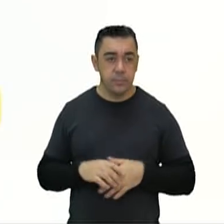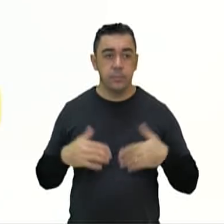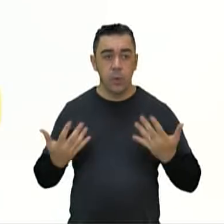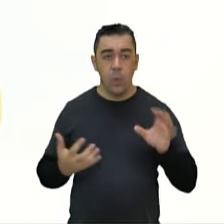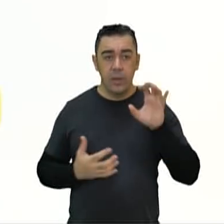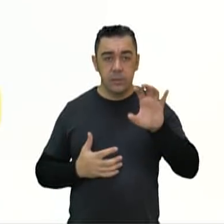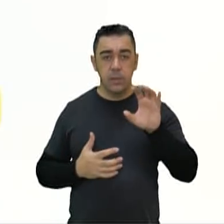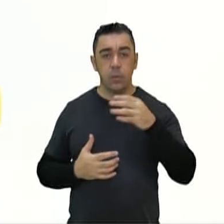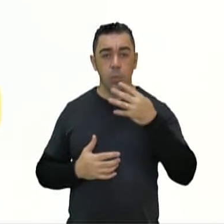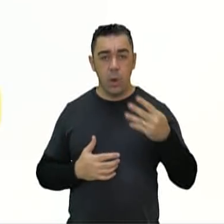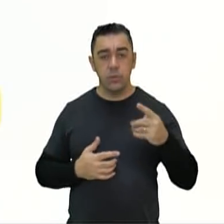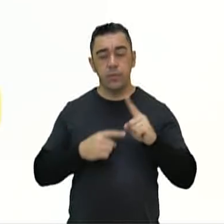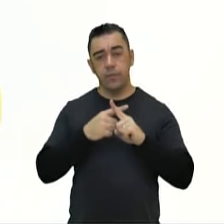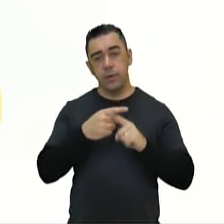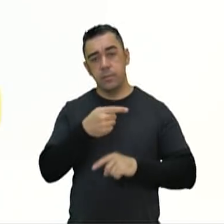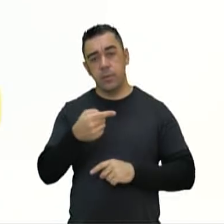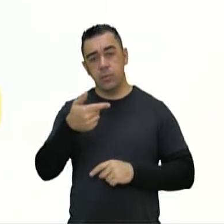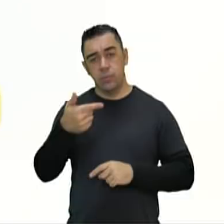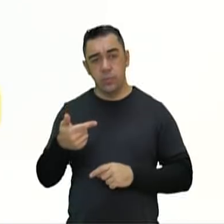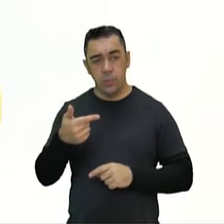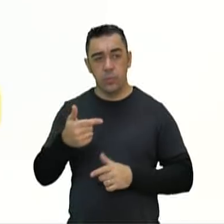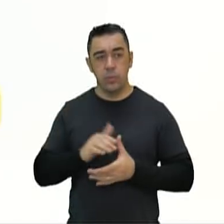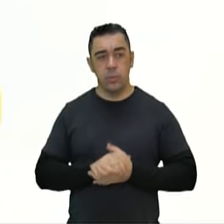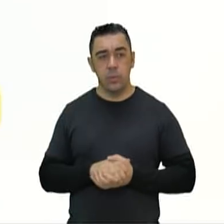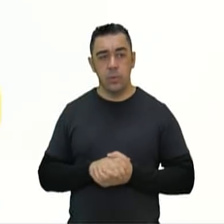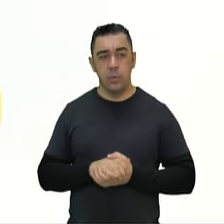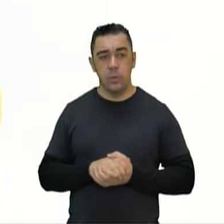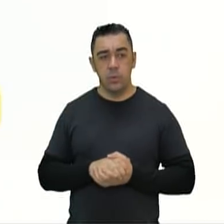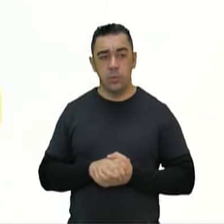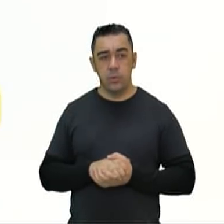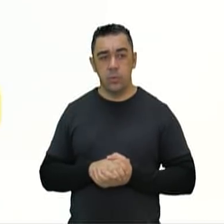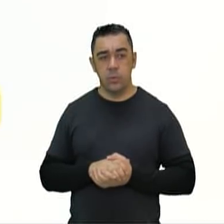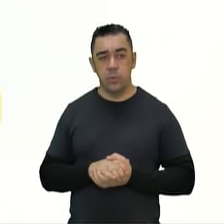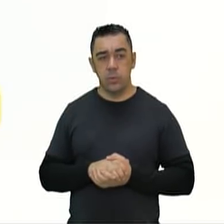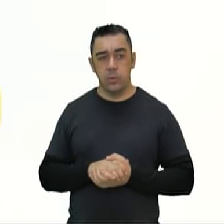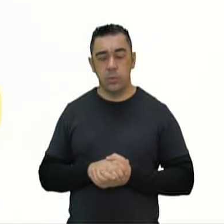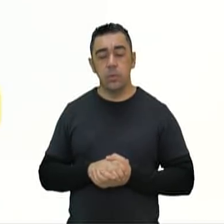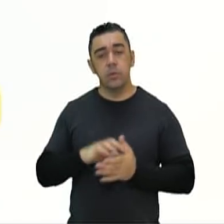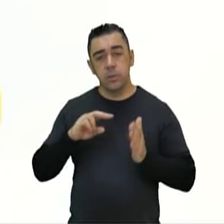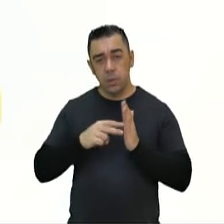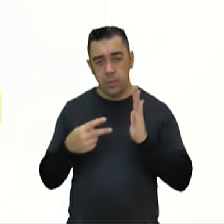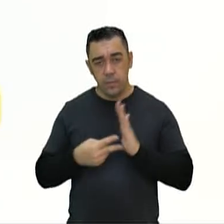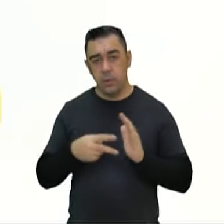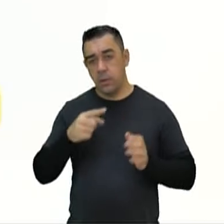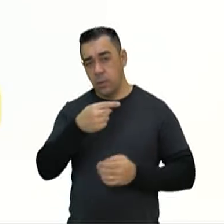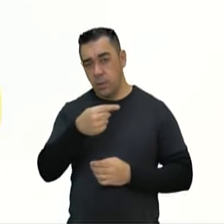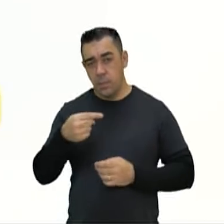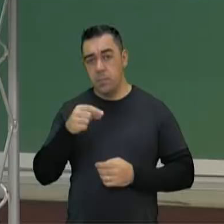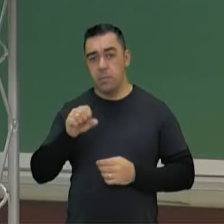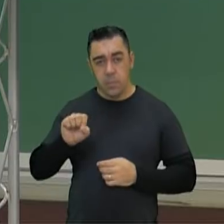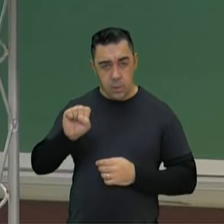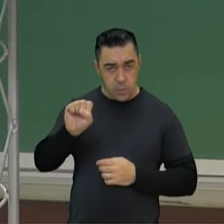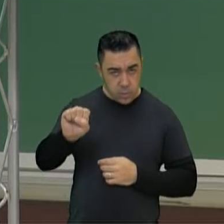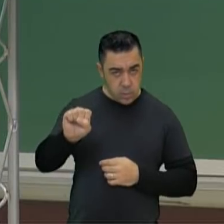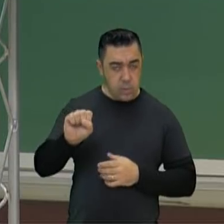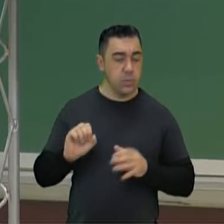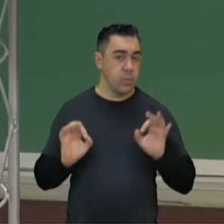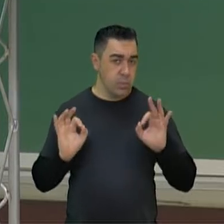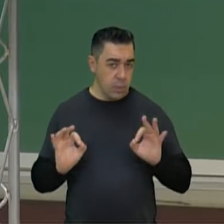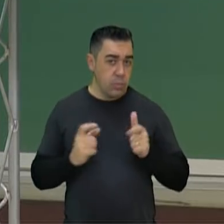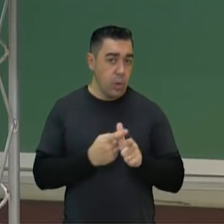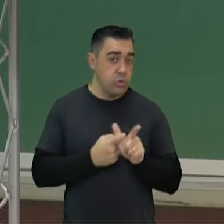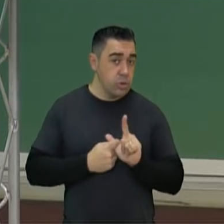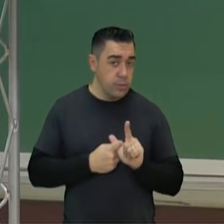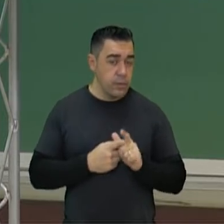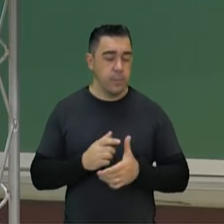maneira, ficaria 4 vezes menos 2, que seria a sua dívida, igual a menos